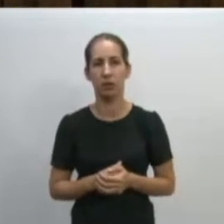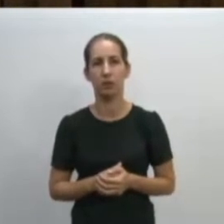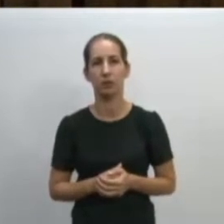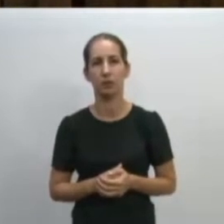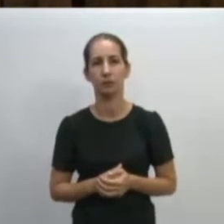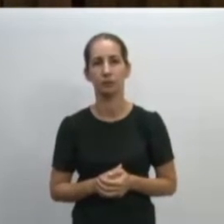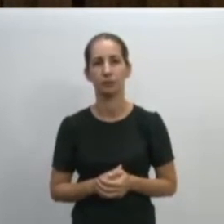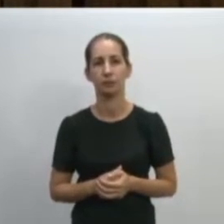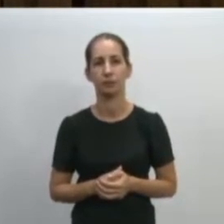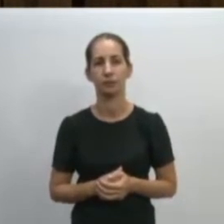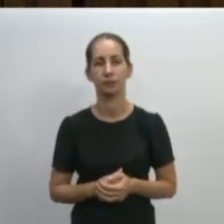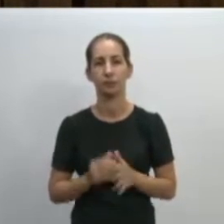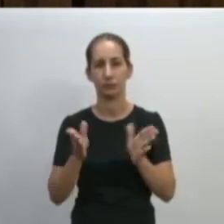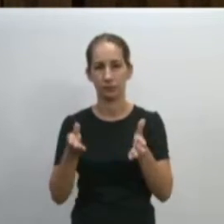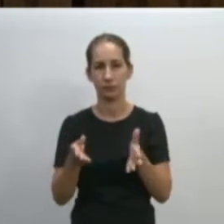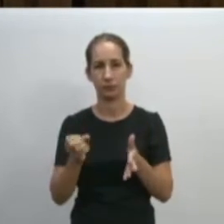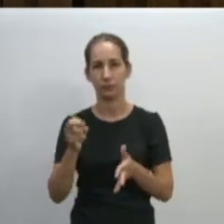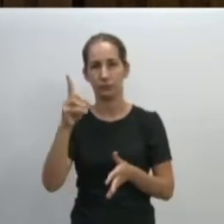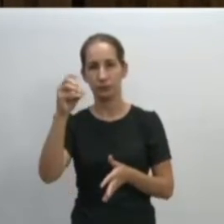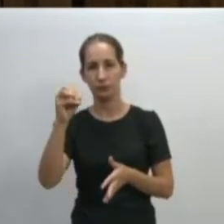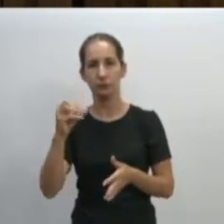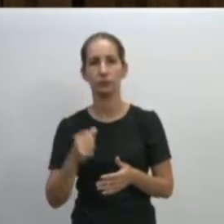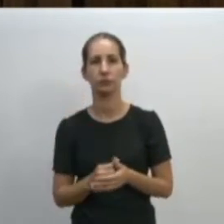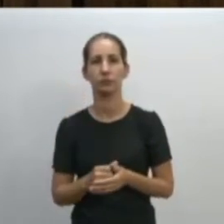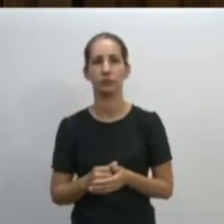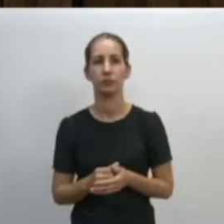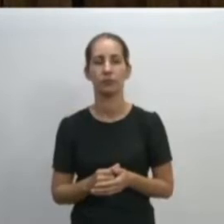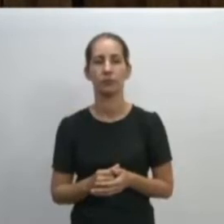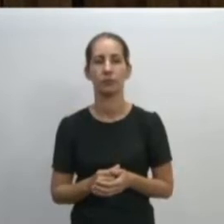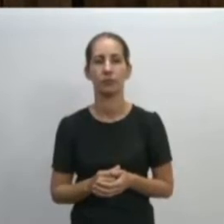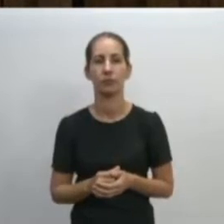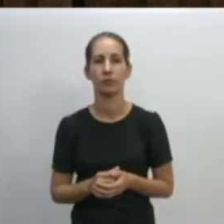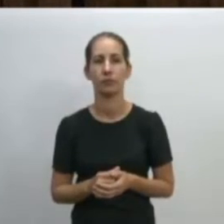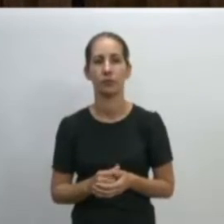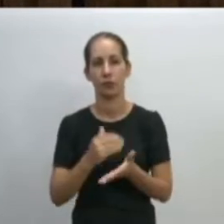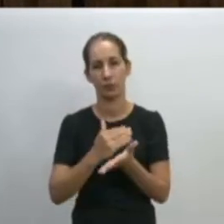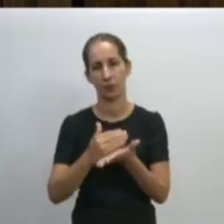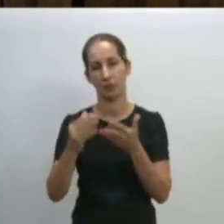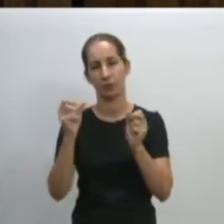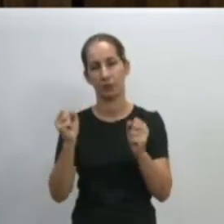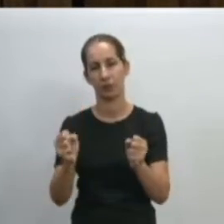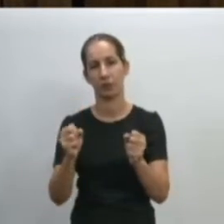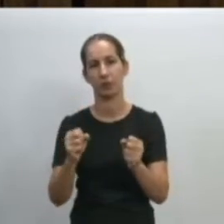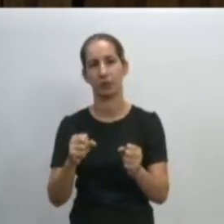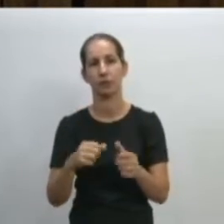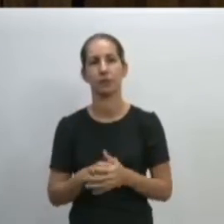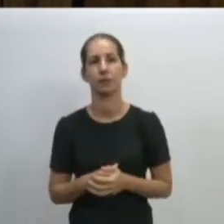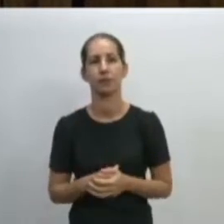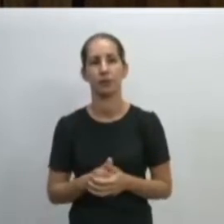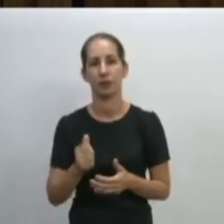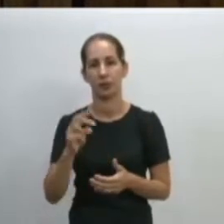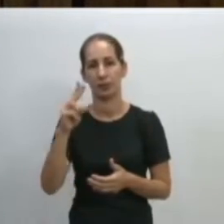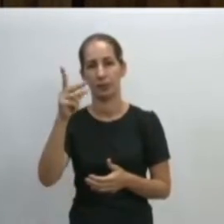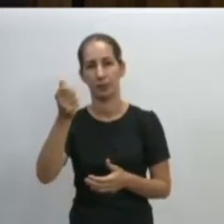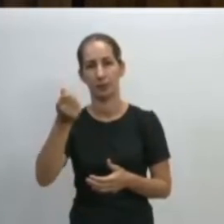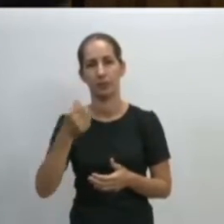Penúltimo dessa rodada, vereador Ibaldo, para finalizar, para a gente dar início, logo em seguida, a vereadora Ana